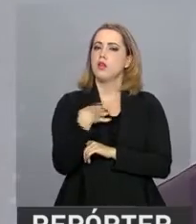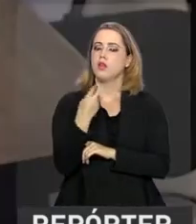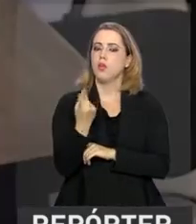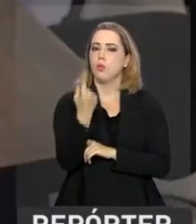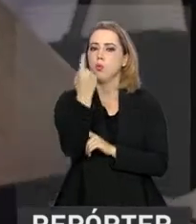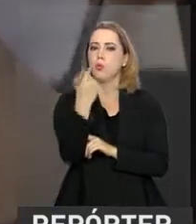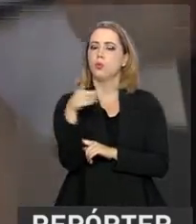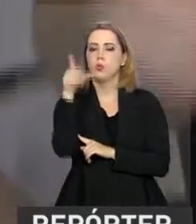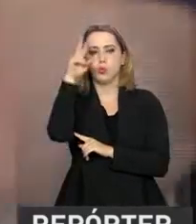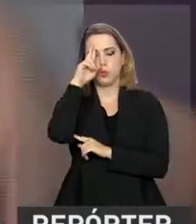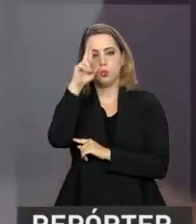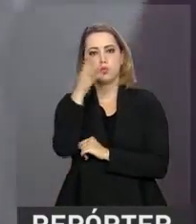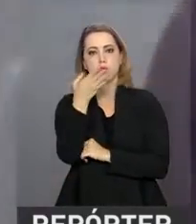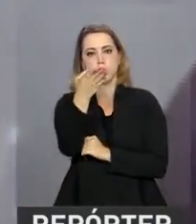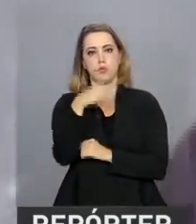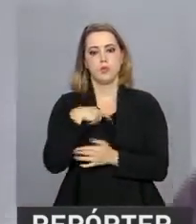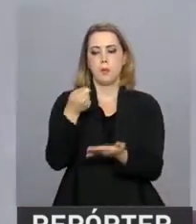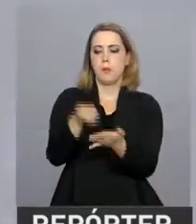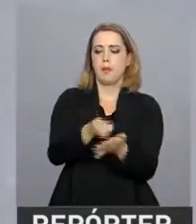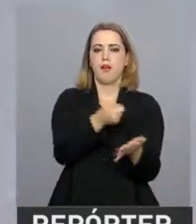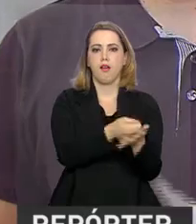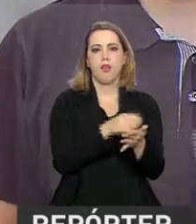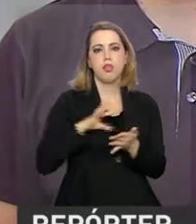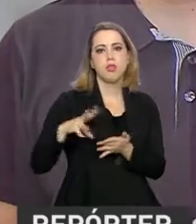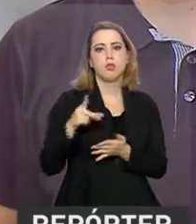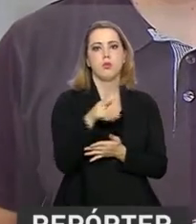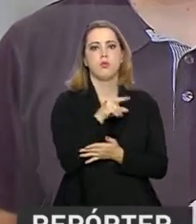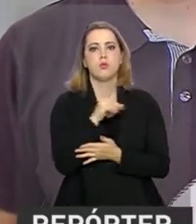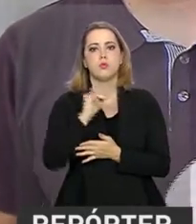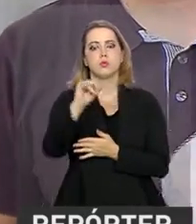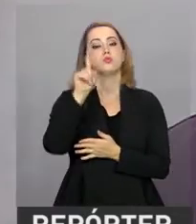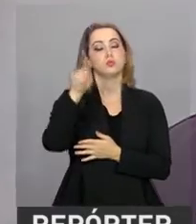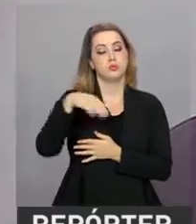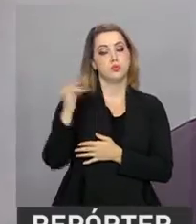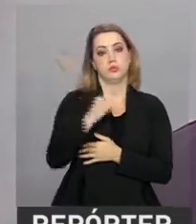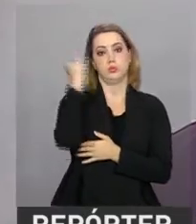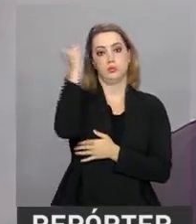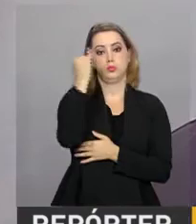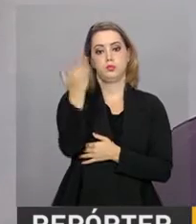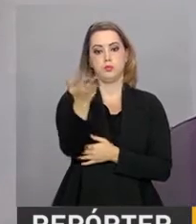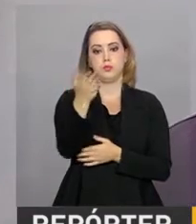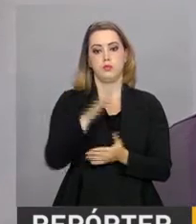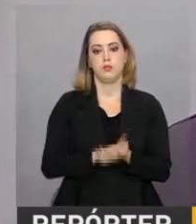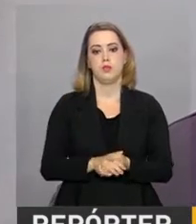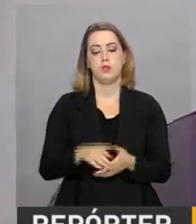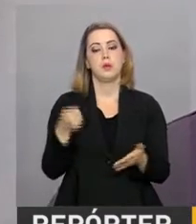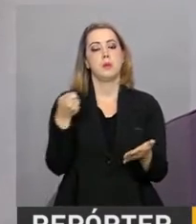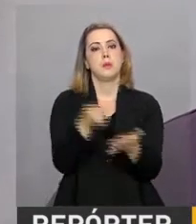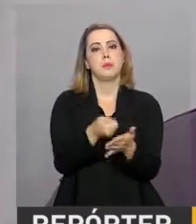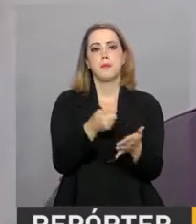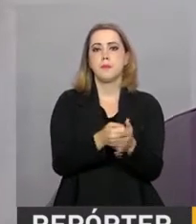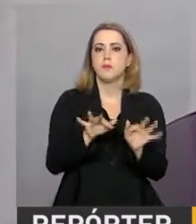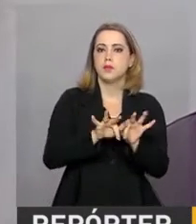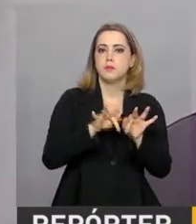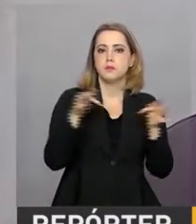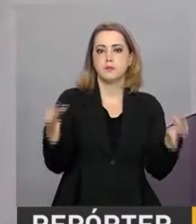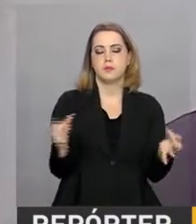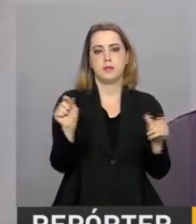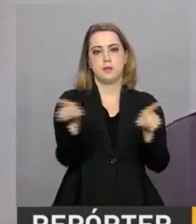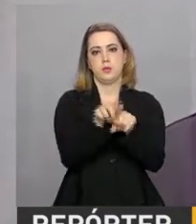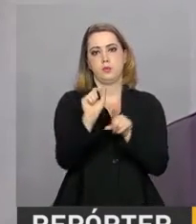segundo ele pagar os tributos em dia é prioridade pagamento simples pra mim prioridade assim como pagar o